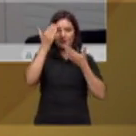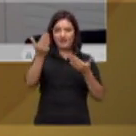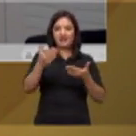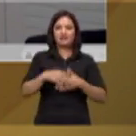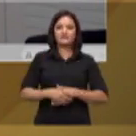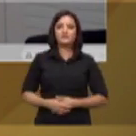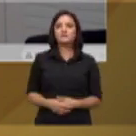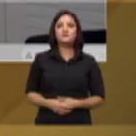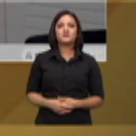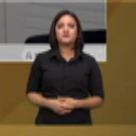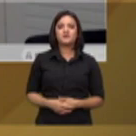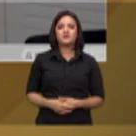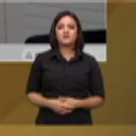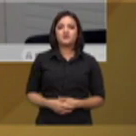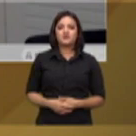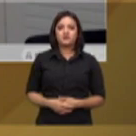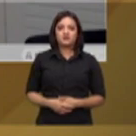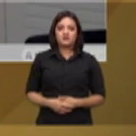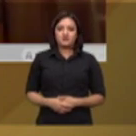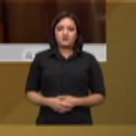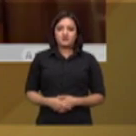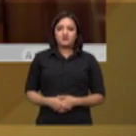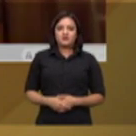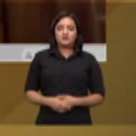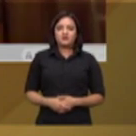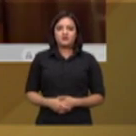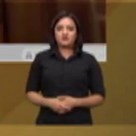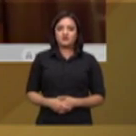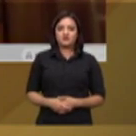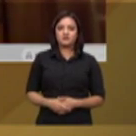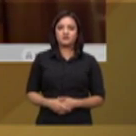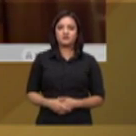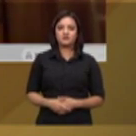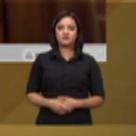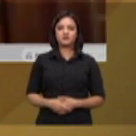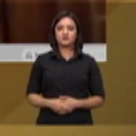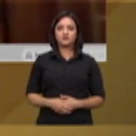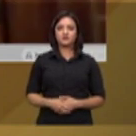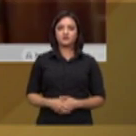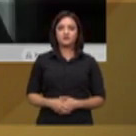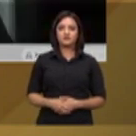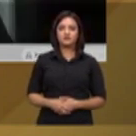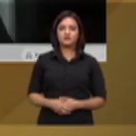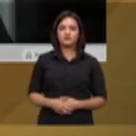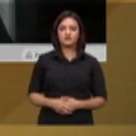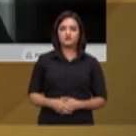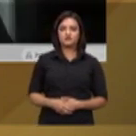colaboração. Abraço, presidente. Obrigado. Boa noite, presidente.